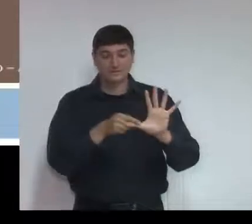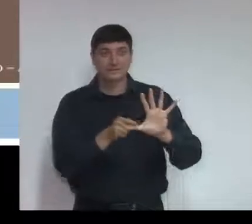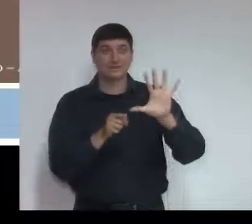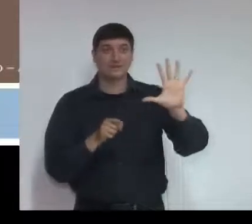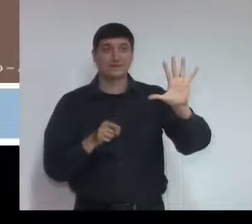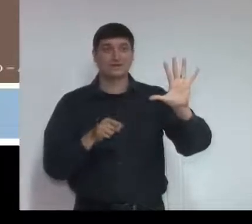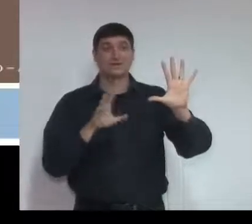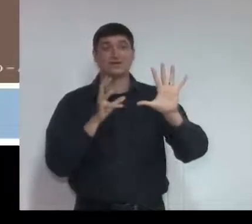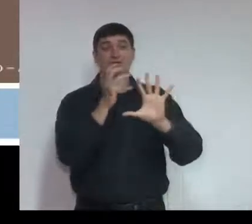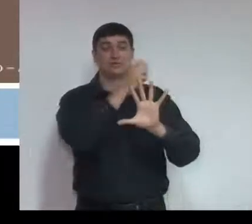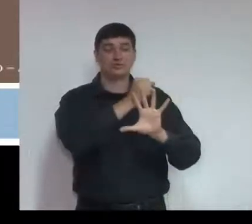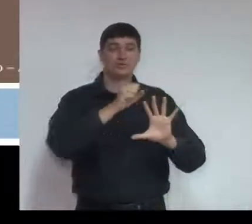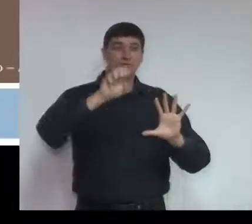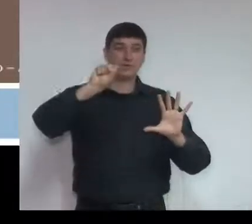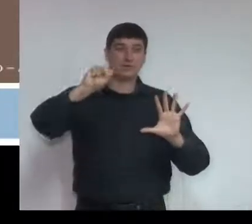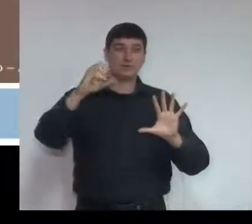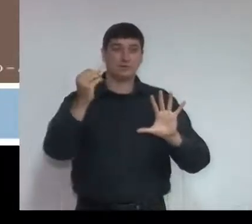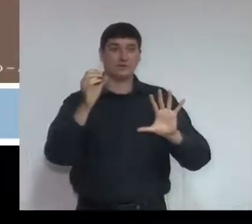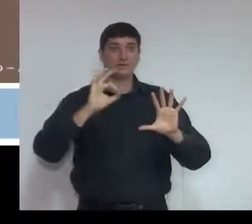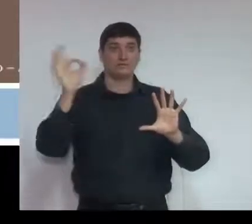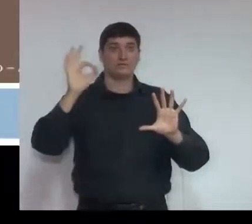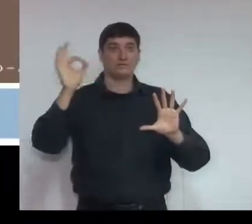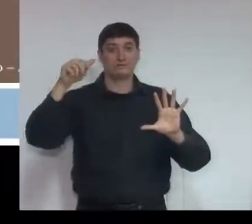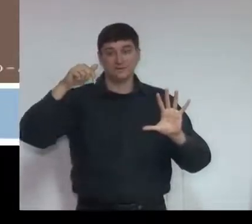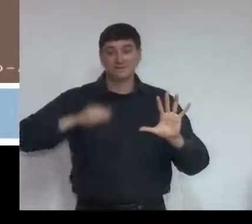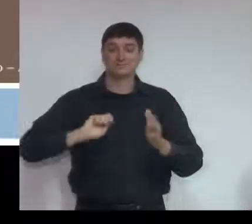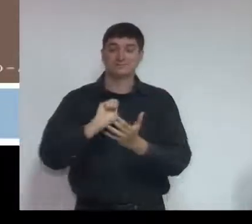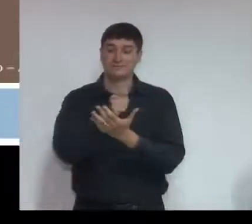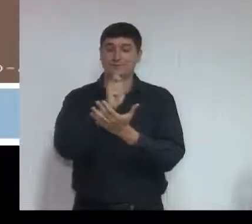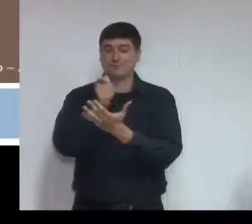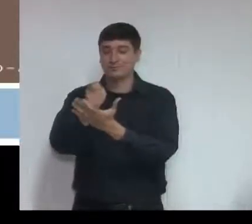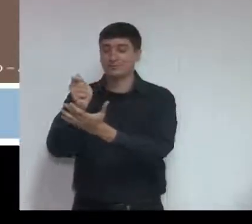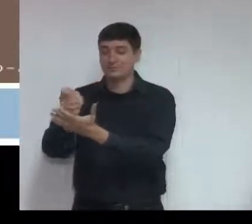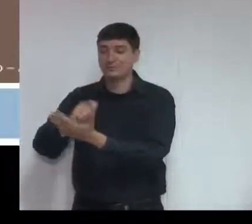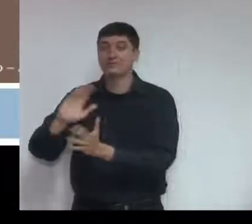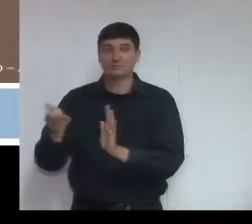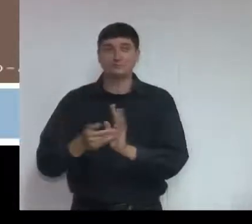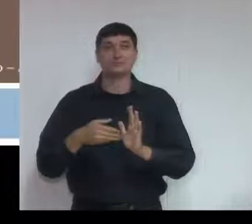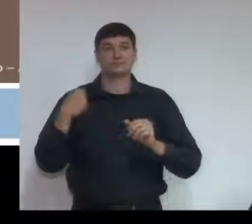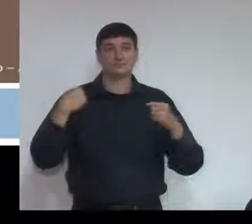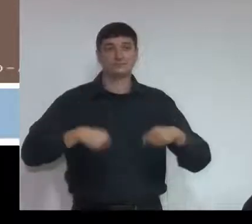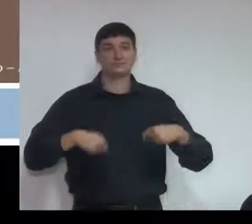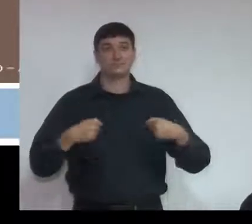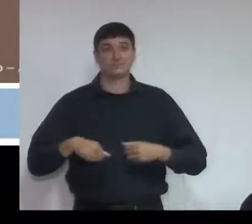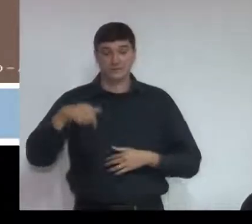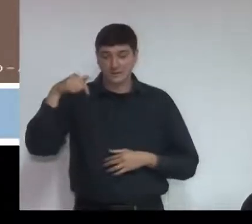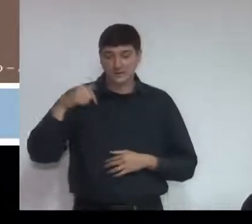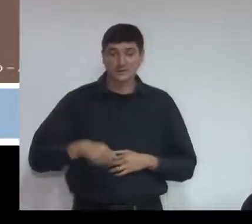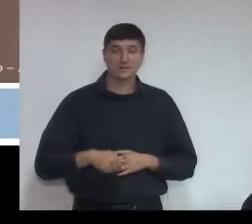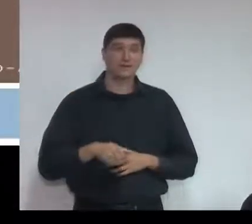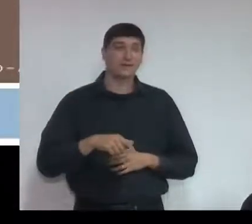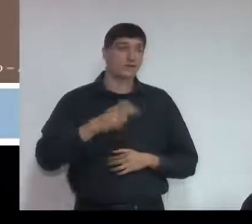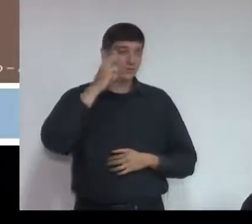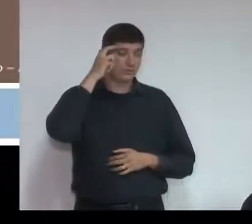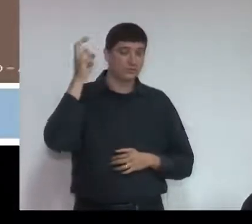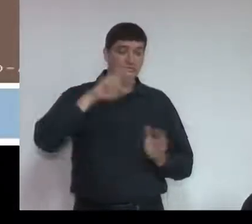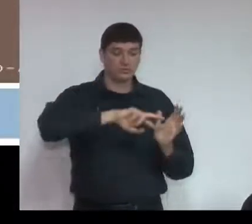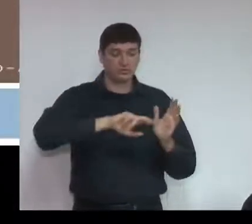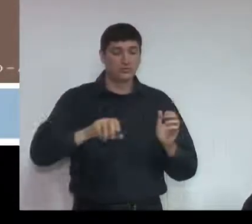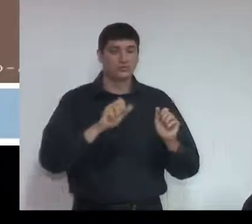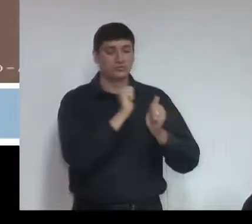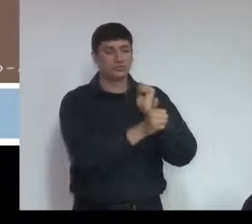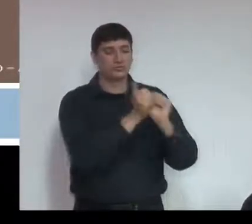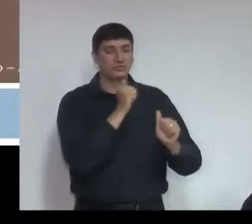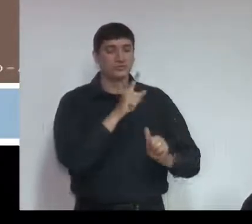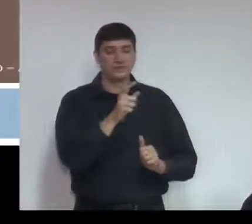da despesa que hoje a cidade tem. Então, a gente começa a entender por que falta dinheiro na cultura? Por que falta dinheiro no